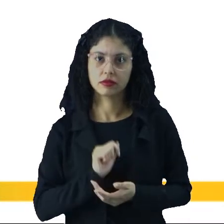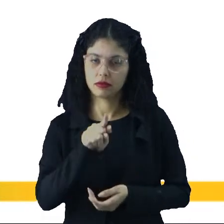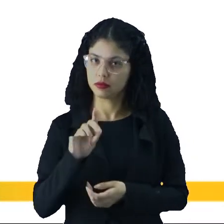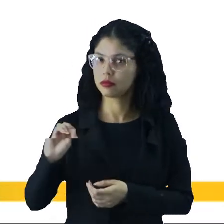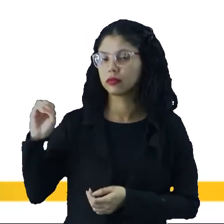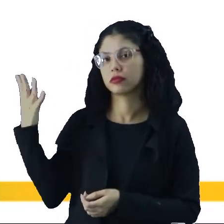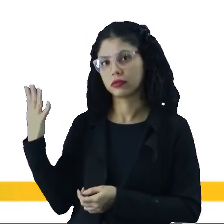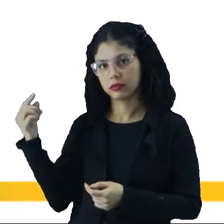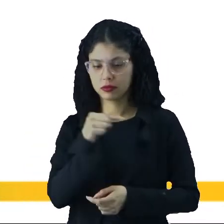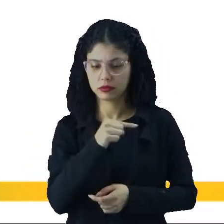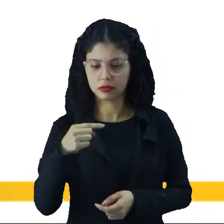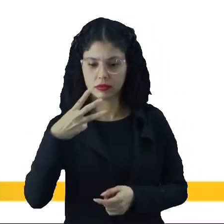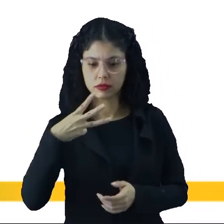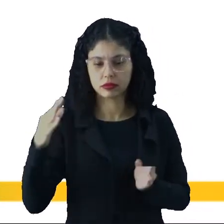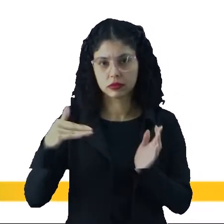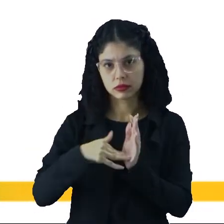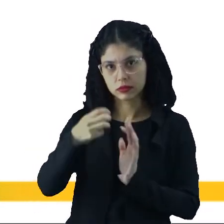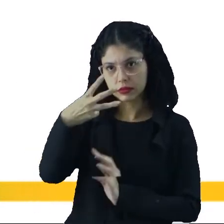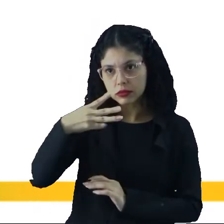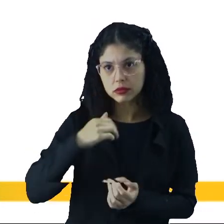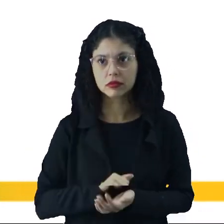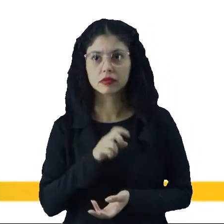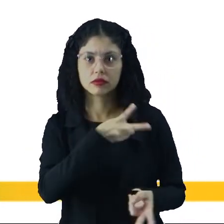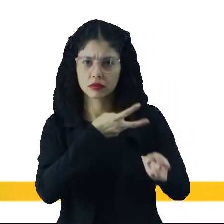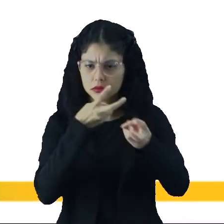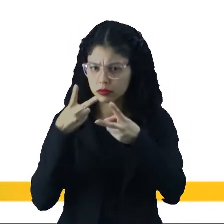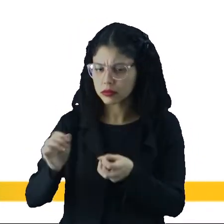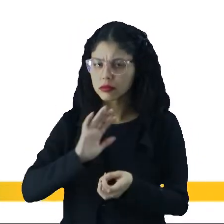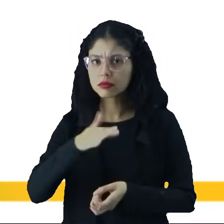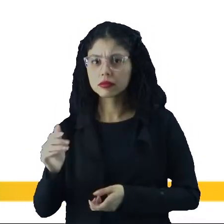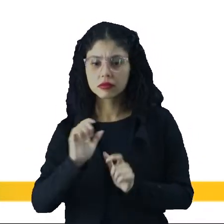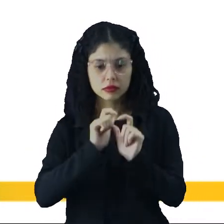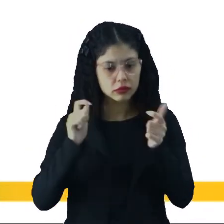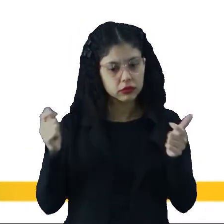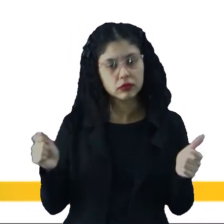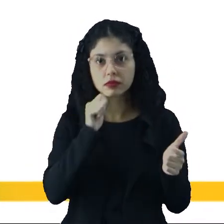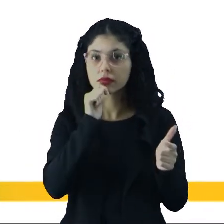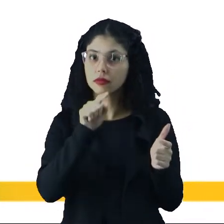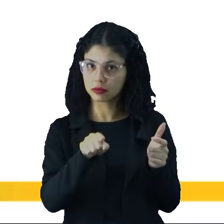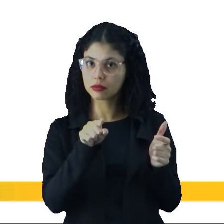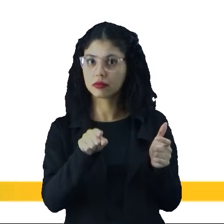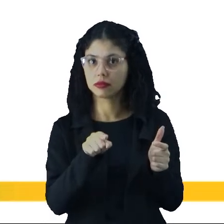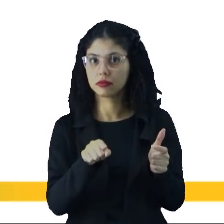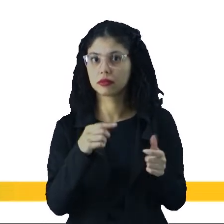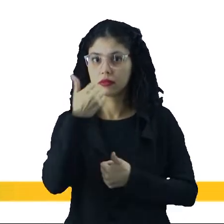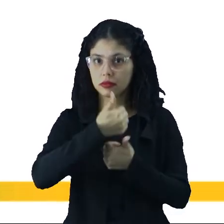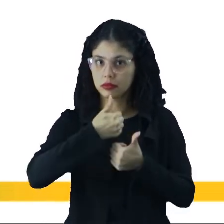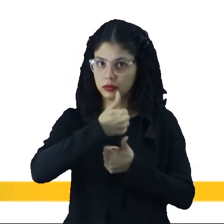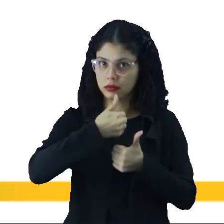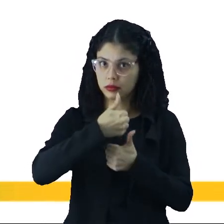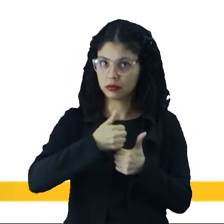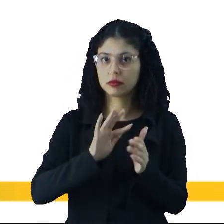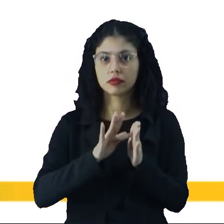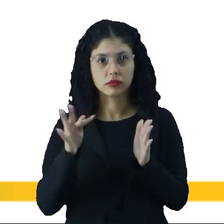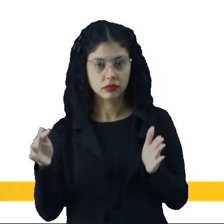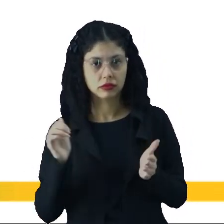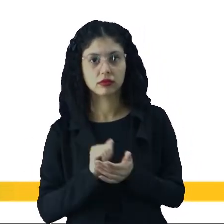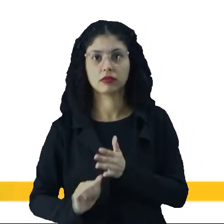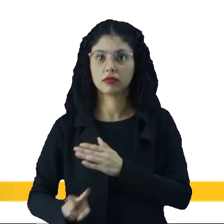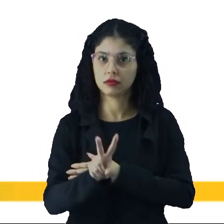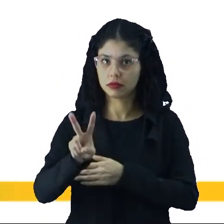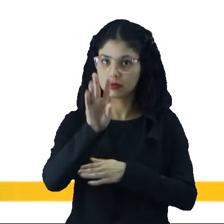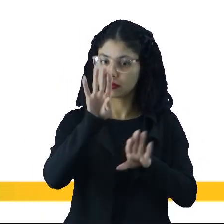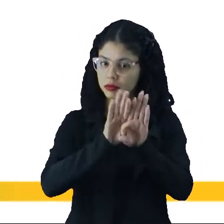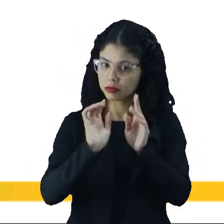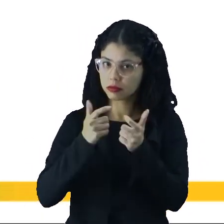Nesse caso, foi do menos 3 ao 3. Você percebe que quando eu aumento aqui, ó, substituindo na função, os